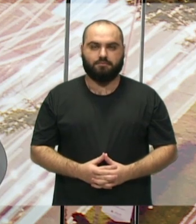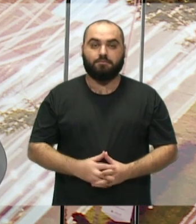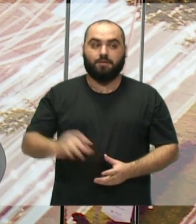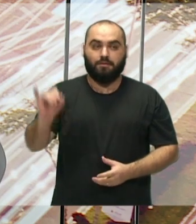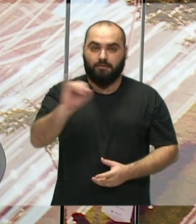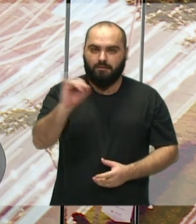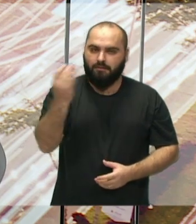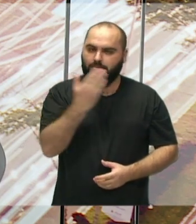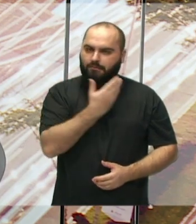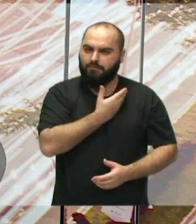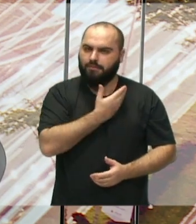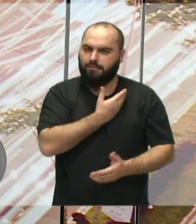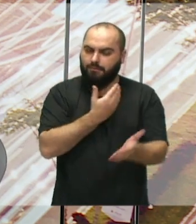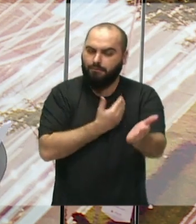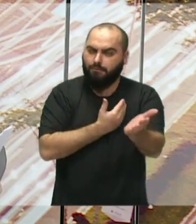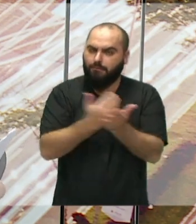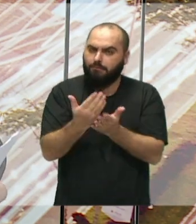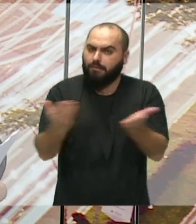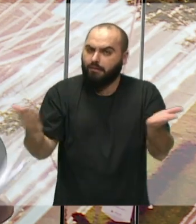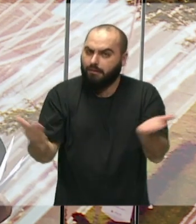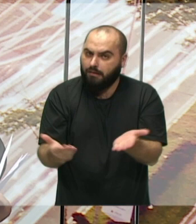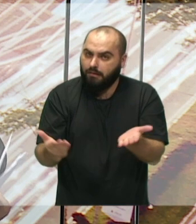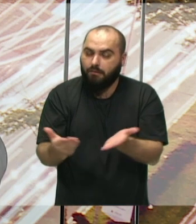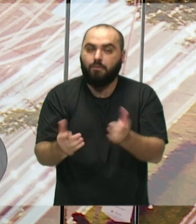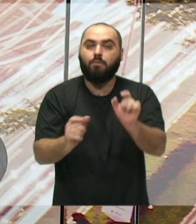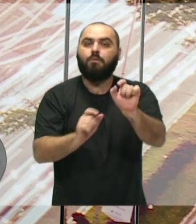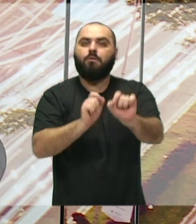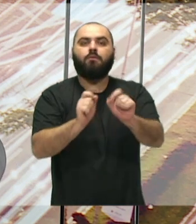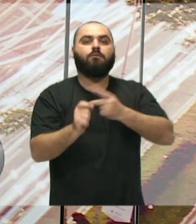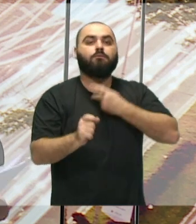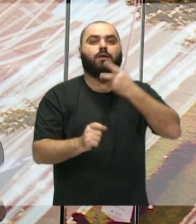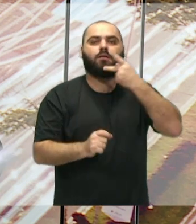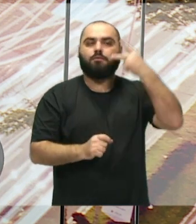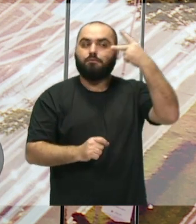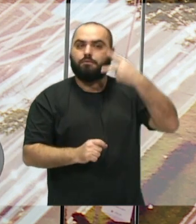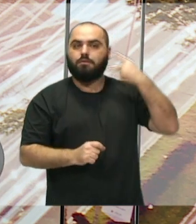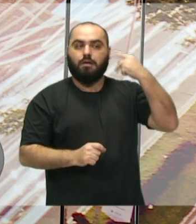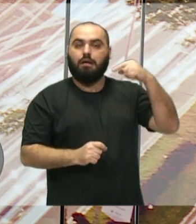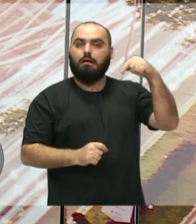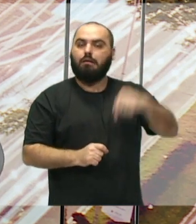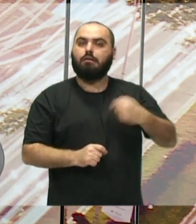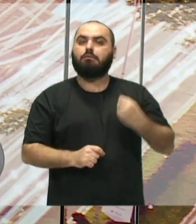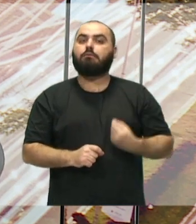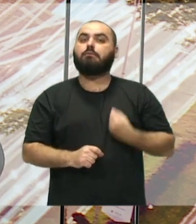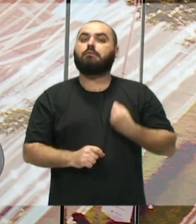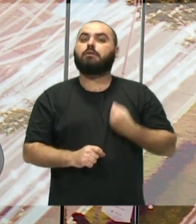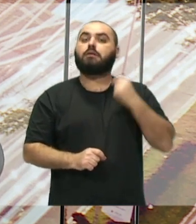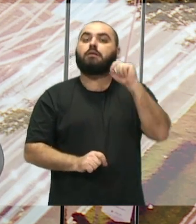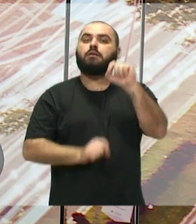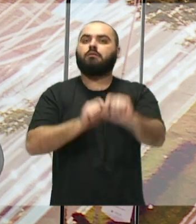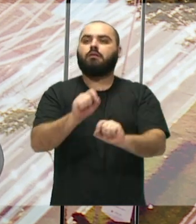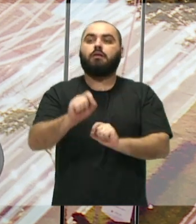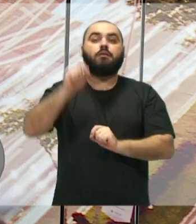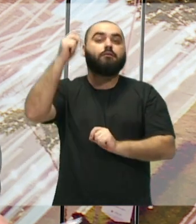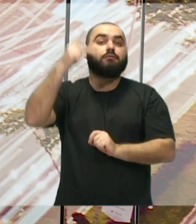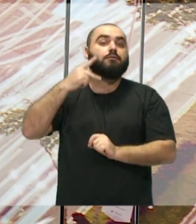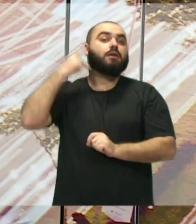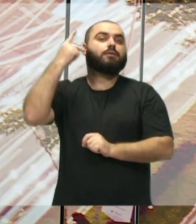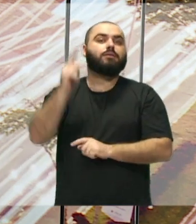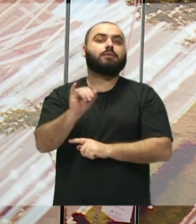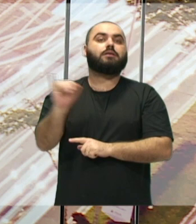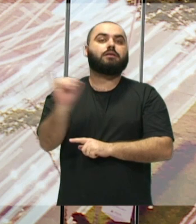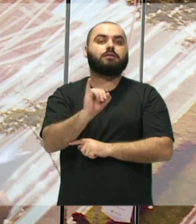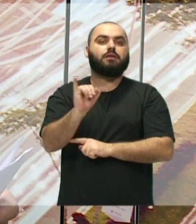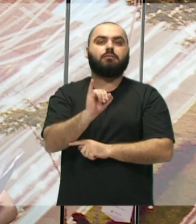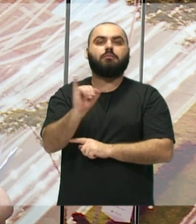Olá, amigos. Começa agora mais um Fala Vereador. Este programa é um espaço destinado aos parlamentares de Itajaí para exporem